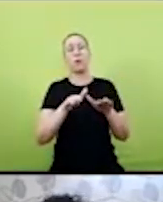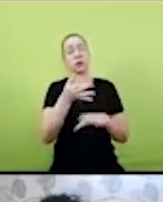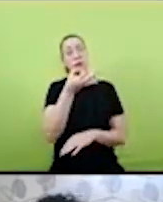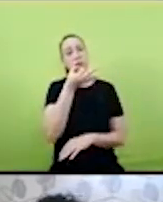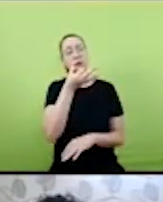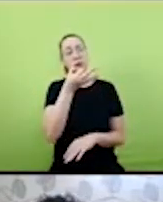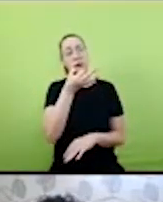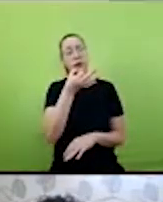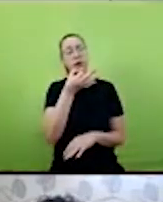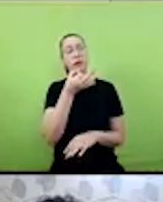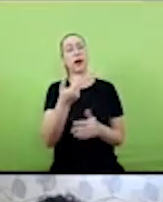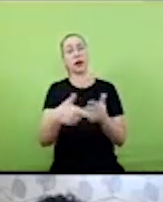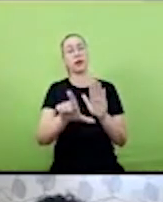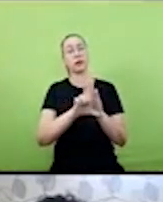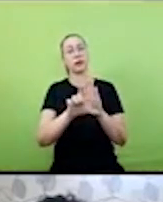que foram